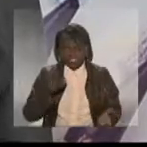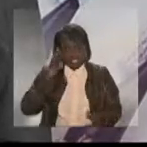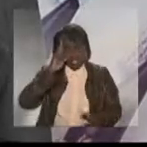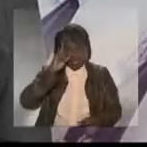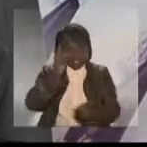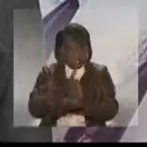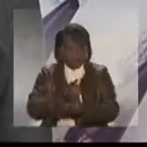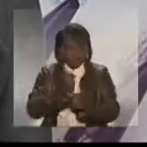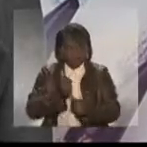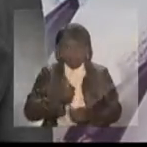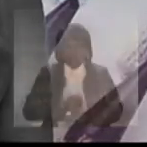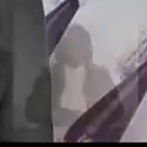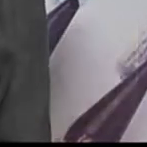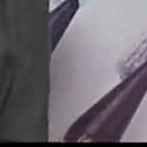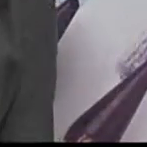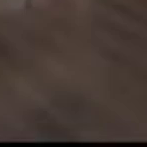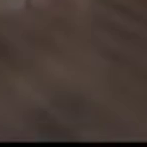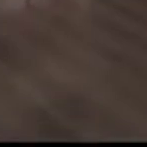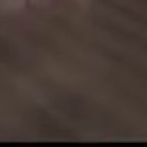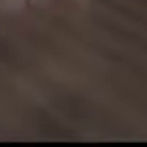rola. Até segunda.